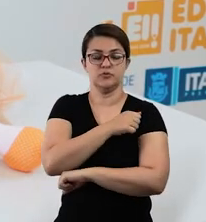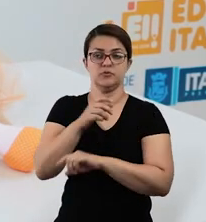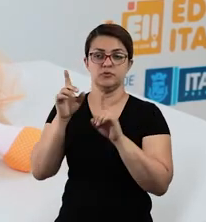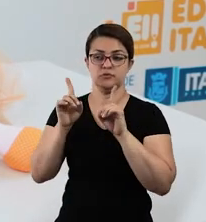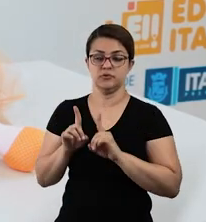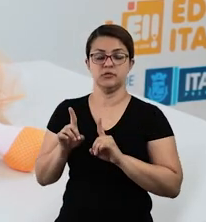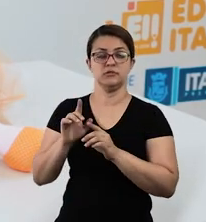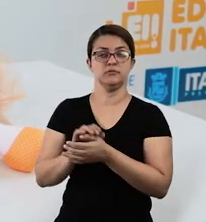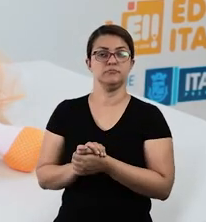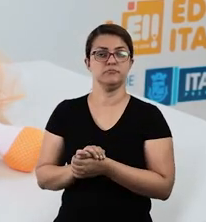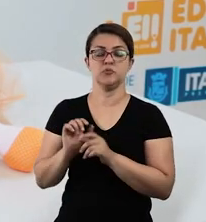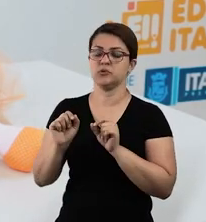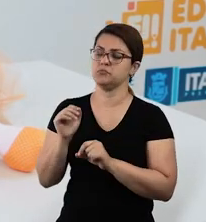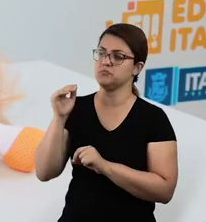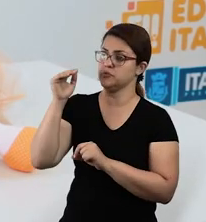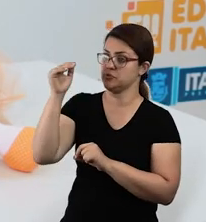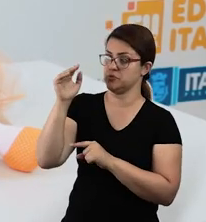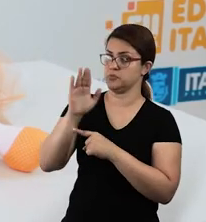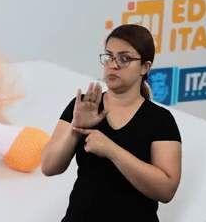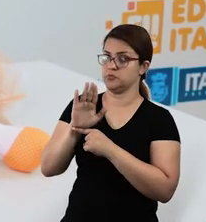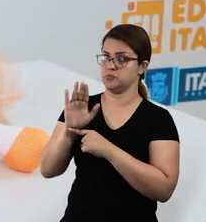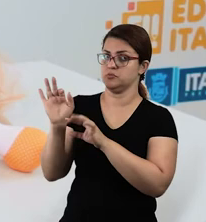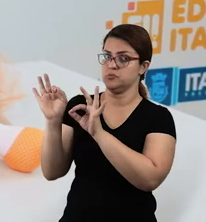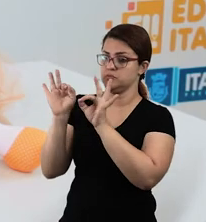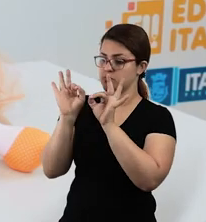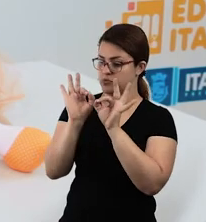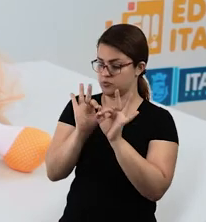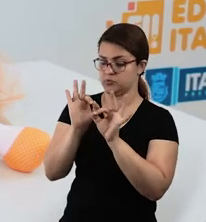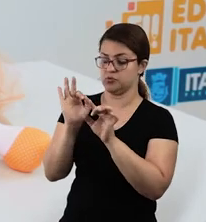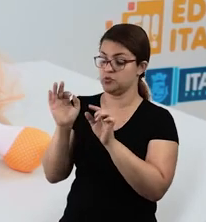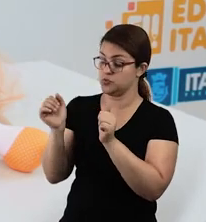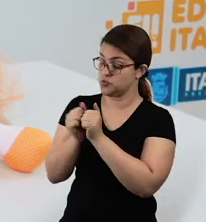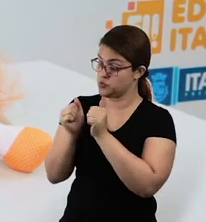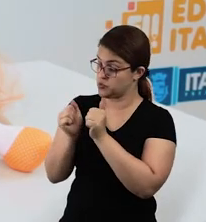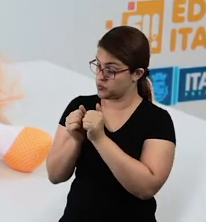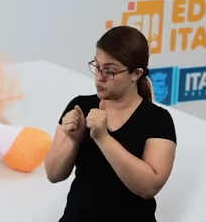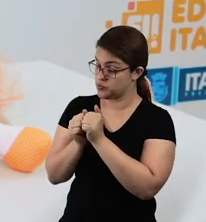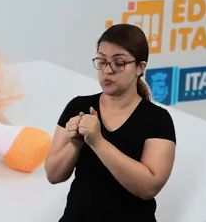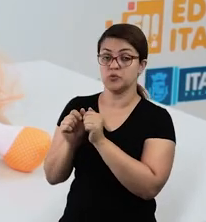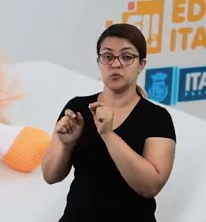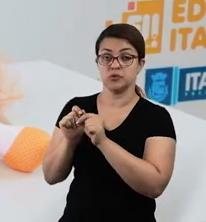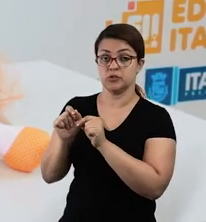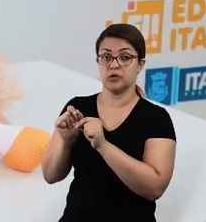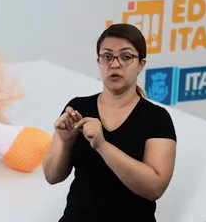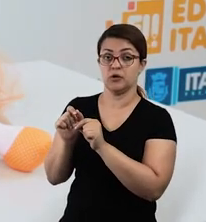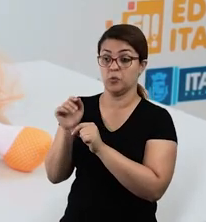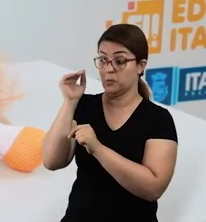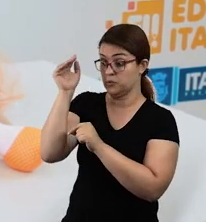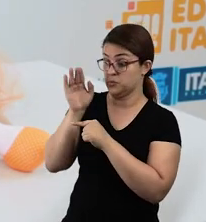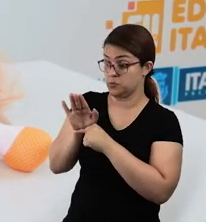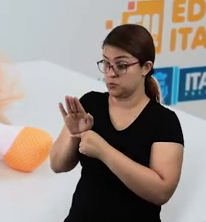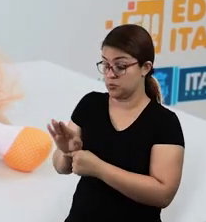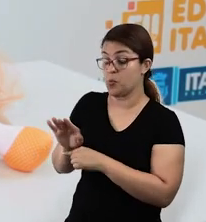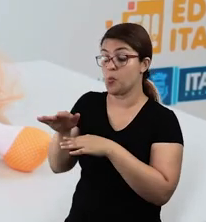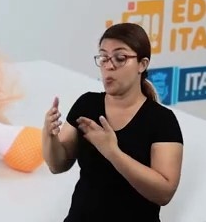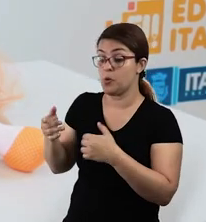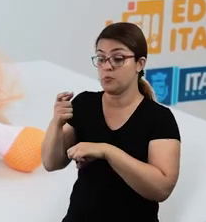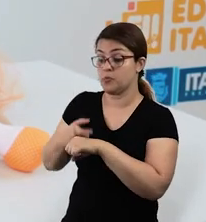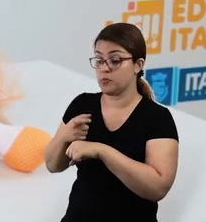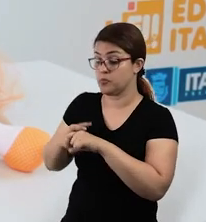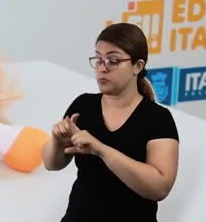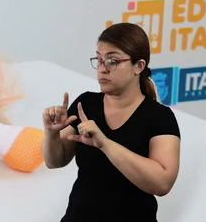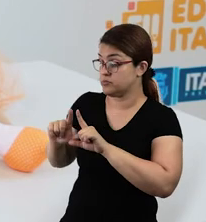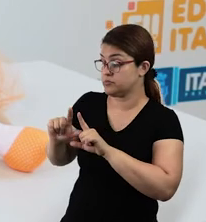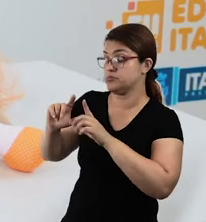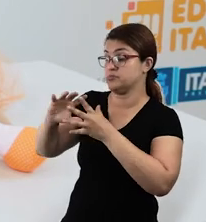Um adulto aí na sua casa vai assistir esse vídeo com você. E com o auxílio do adulto, você vai descobrir quais são os sólidos